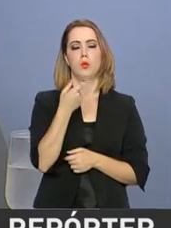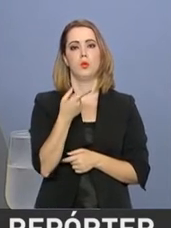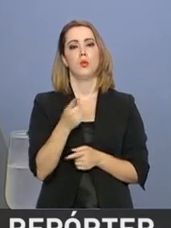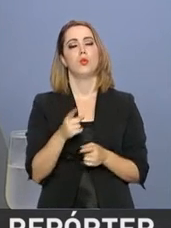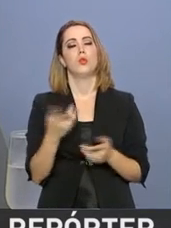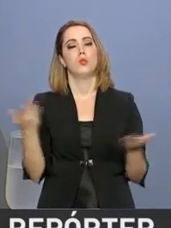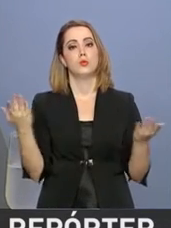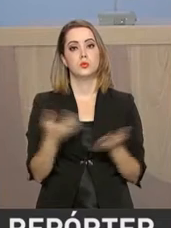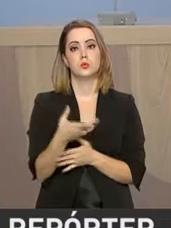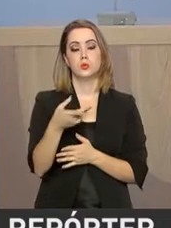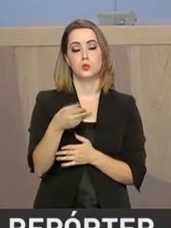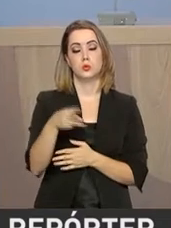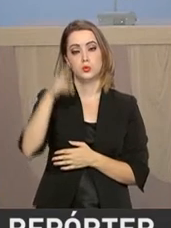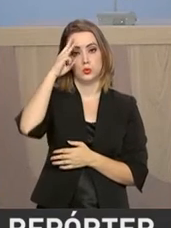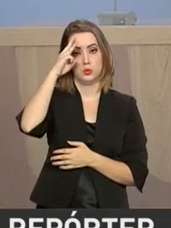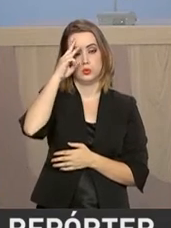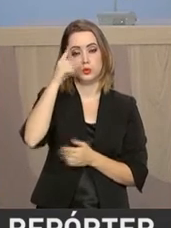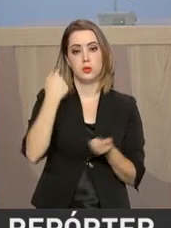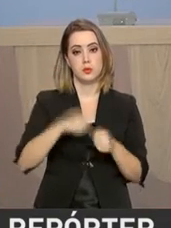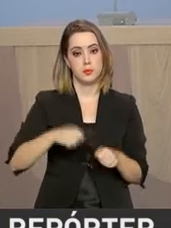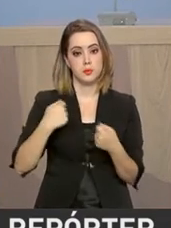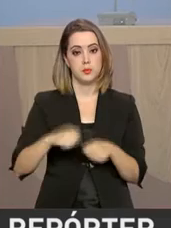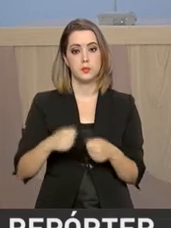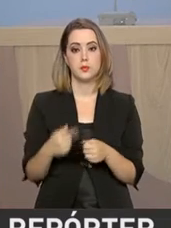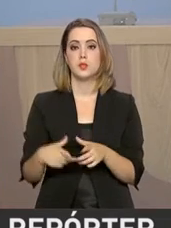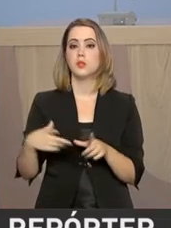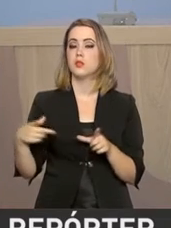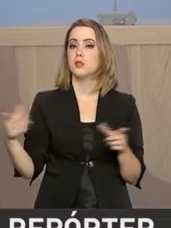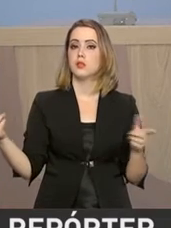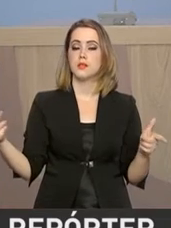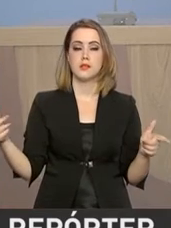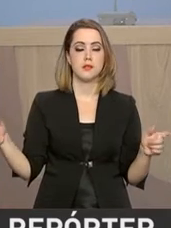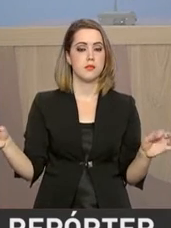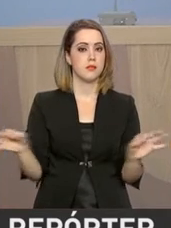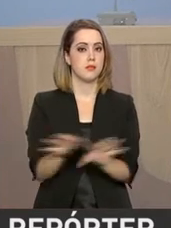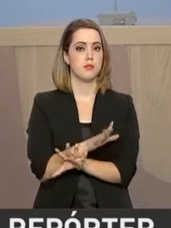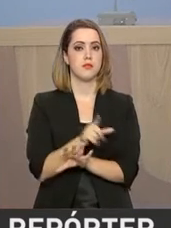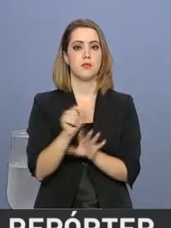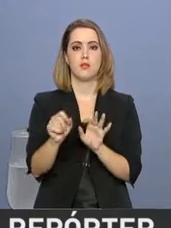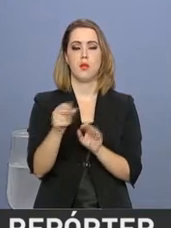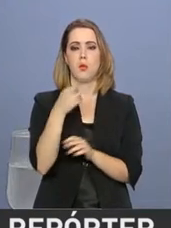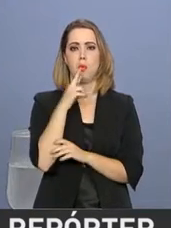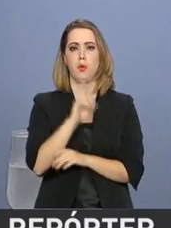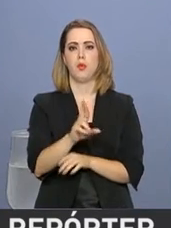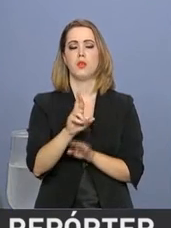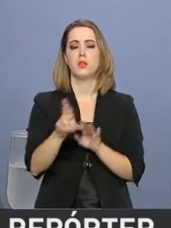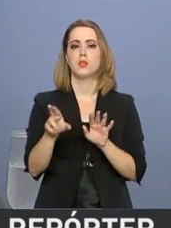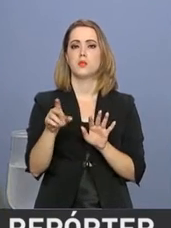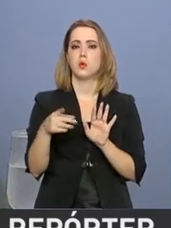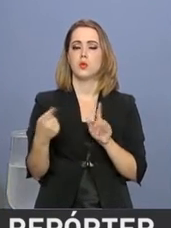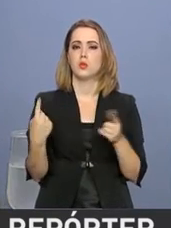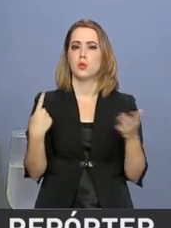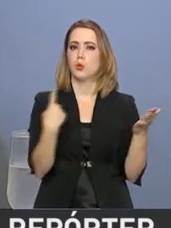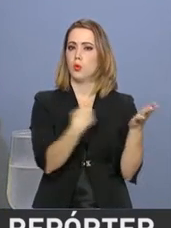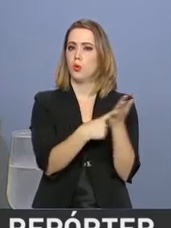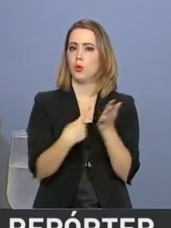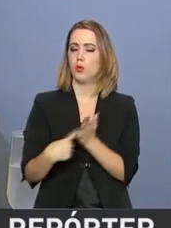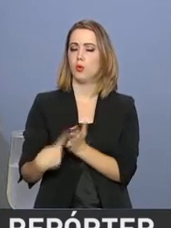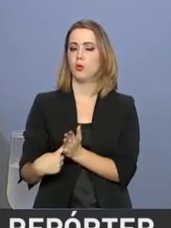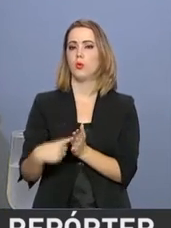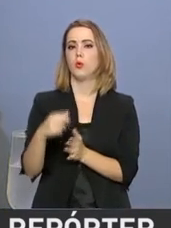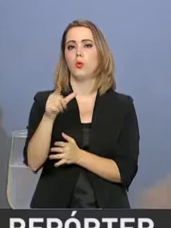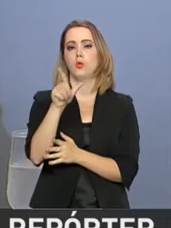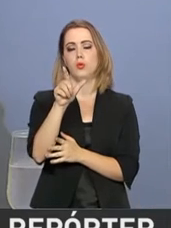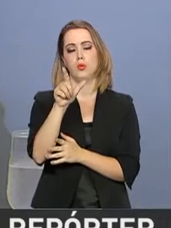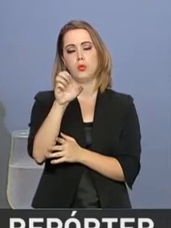terça-feira, segundo o ministro, foi a necessidade de buscar soluções para os acordos de leniência, que prevêem que as empresas envolvidas em atos